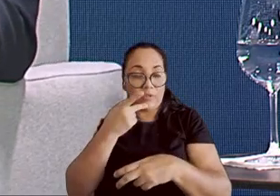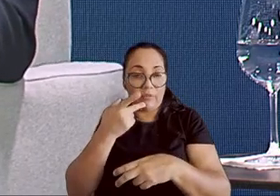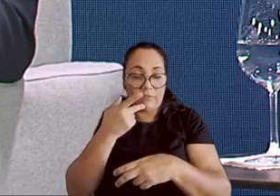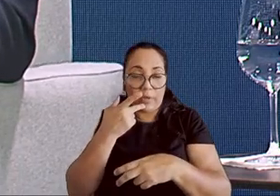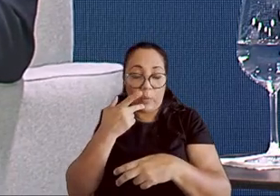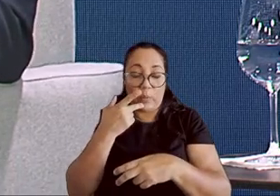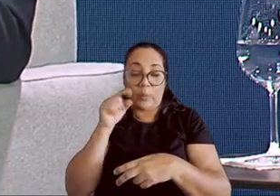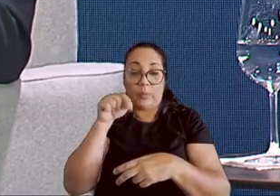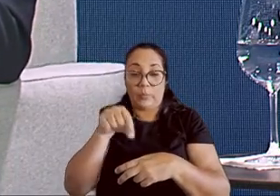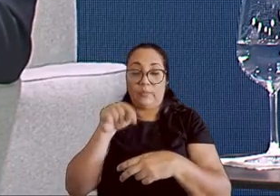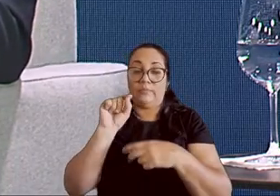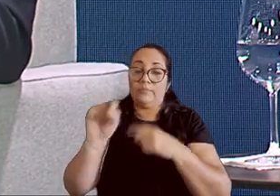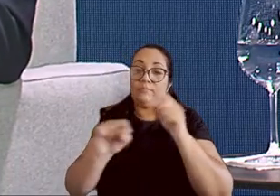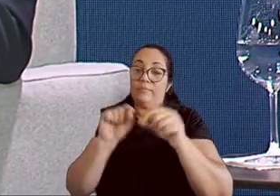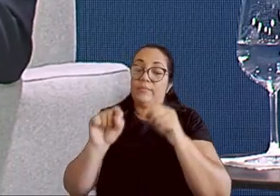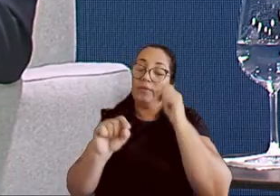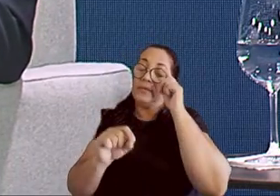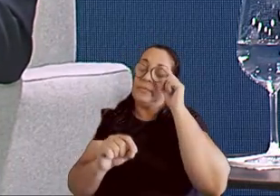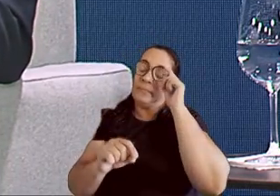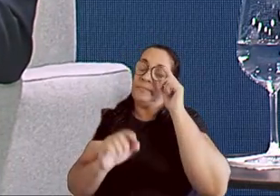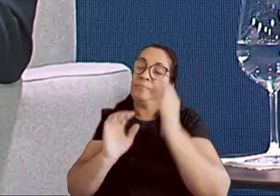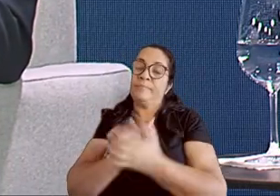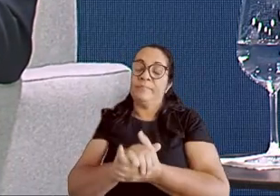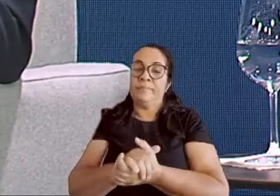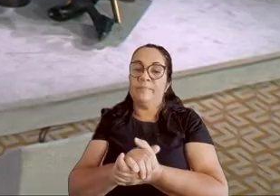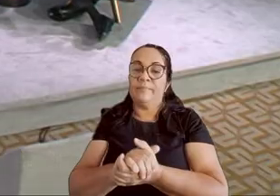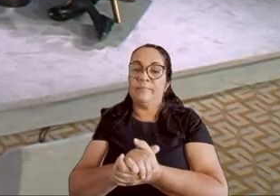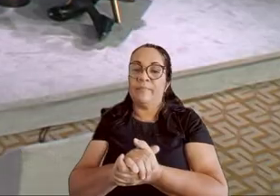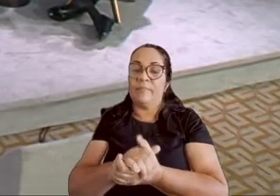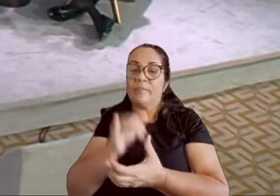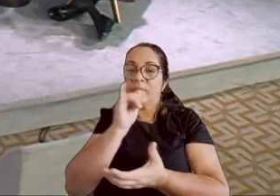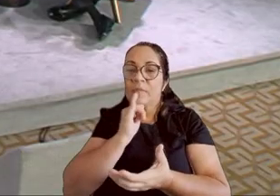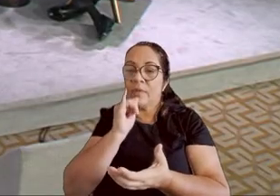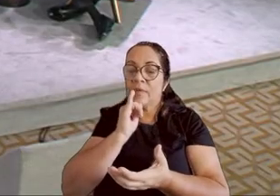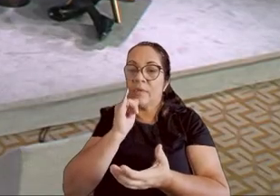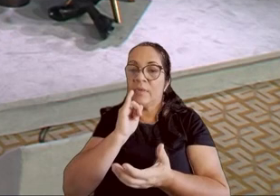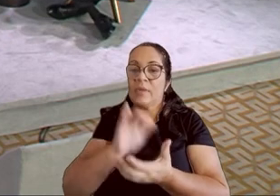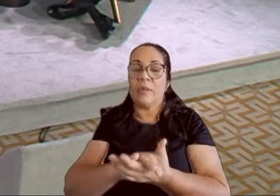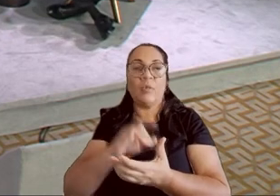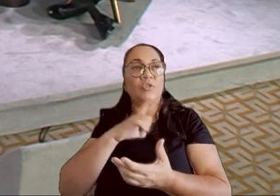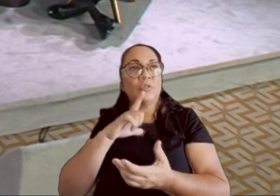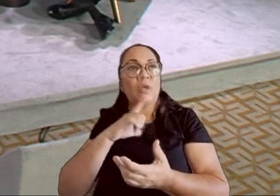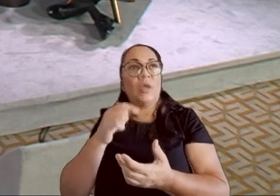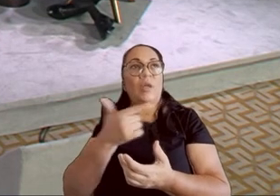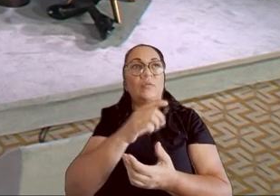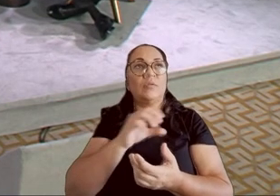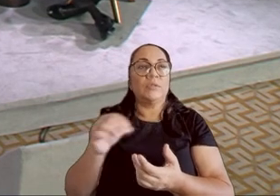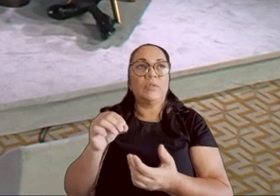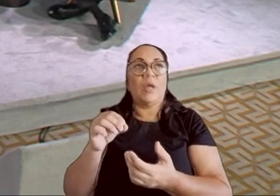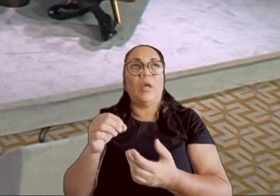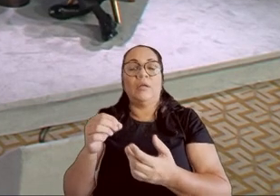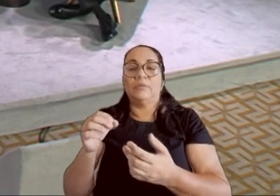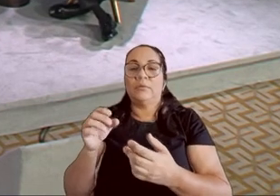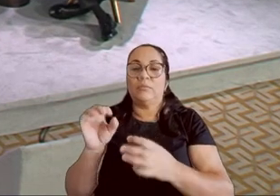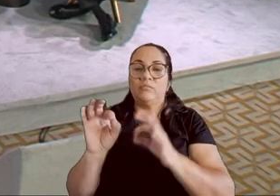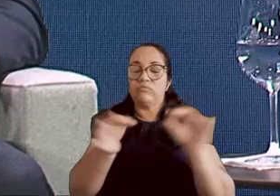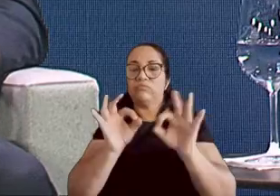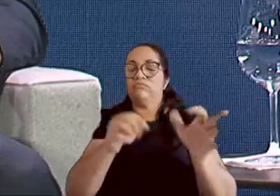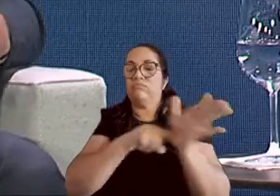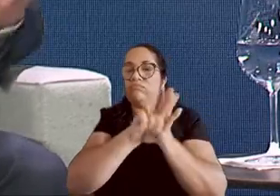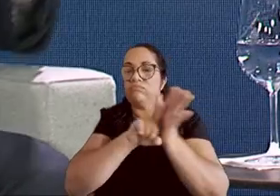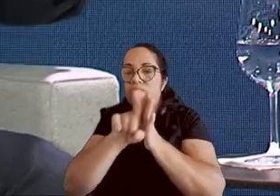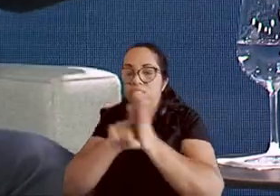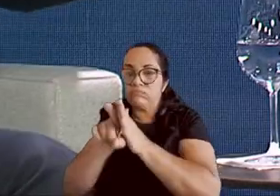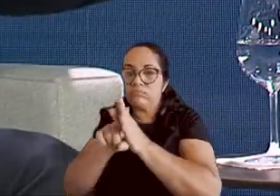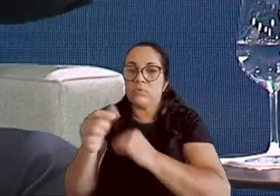sucesso mais claro e óbvio né assim a gente tem 200 bi de emissão de dentro de infraestrutura desde que esse produto começou lá em 14